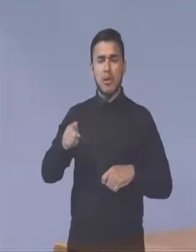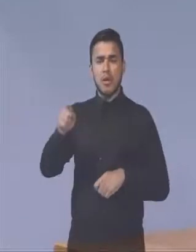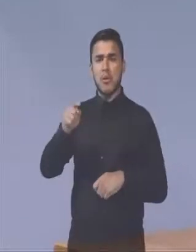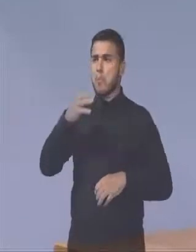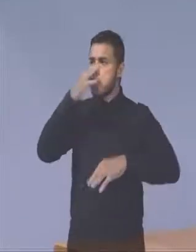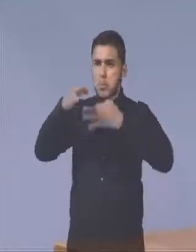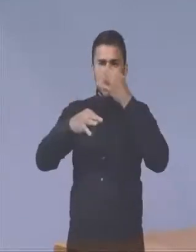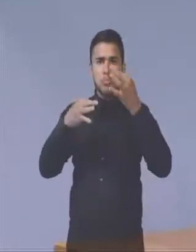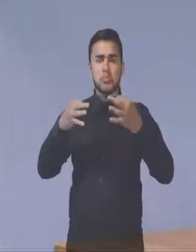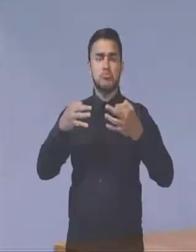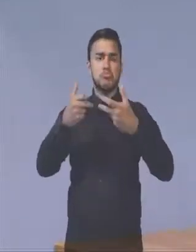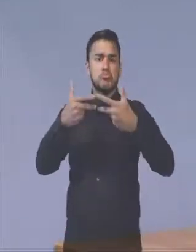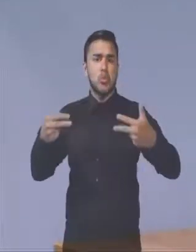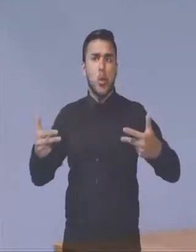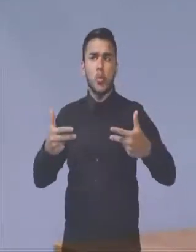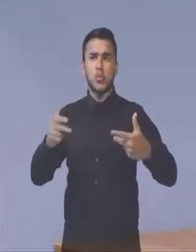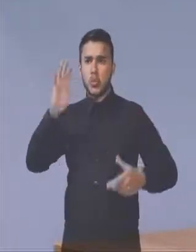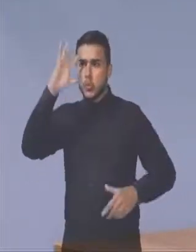muito